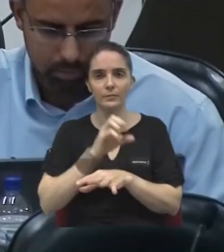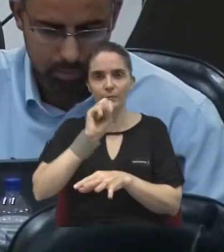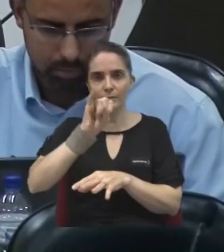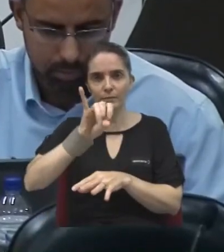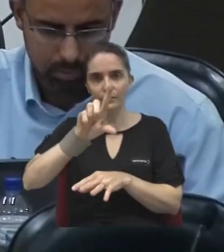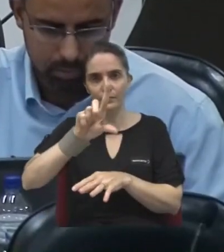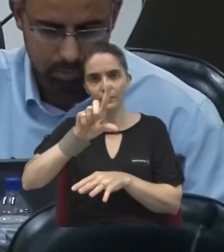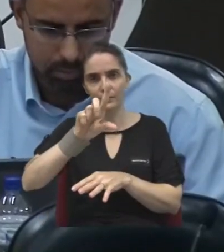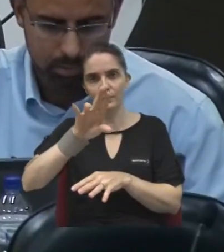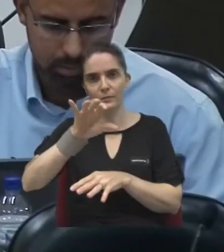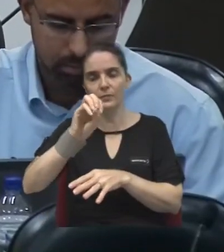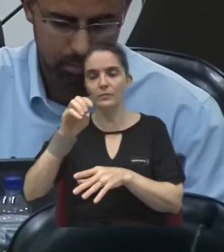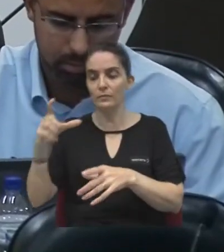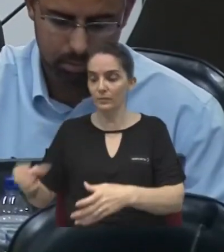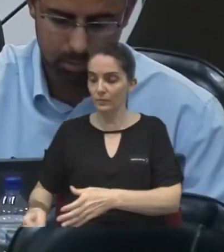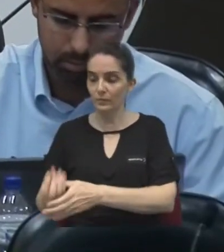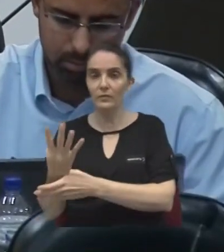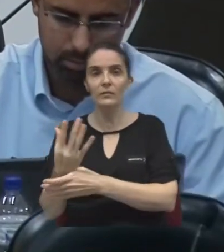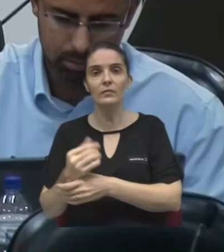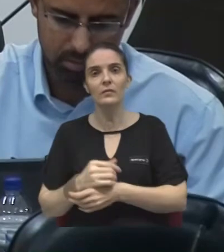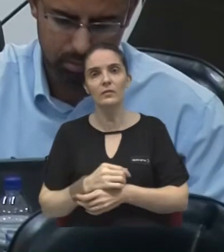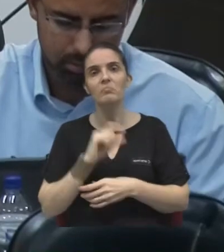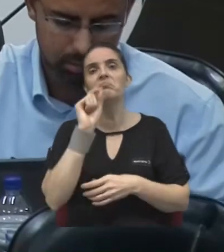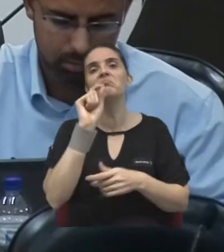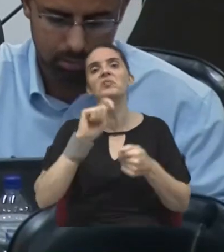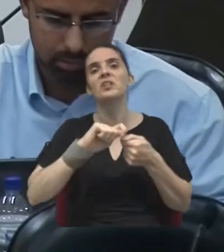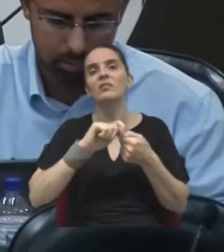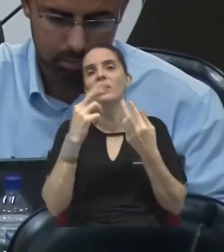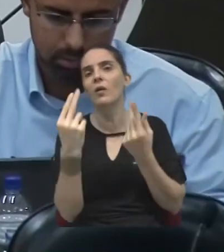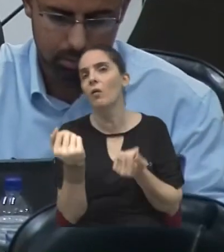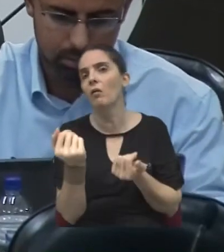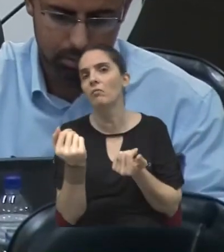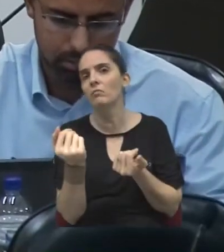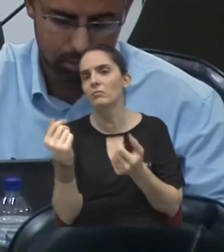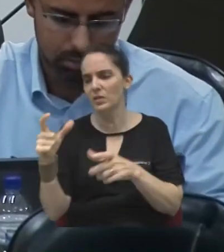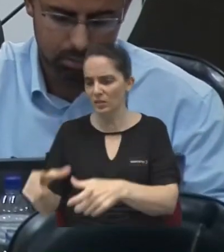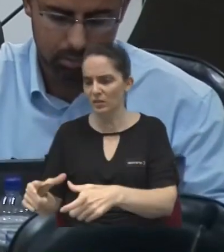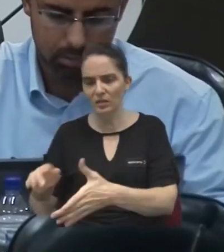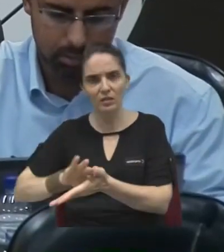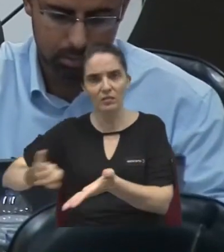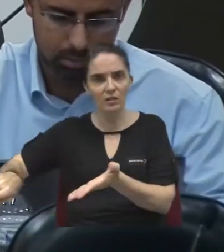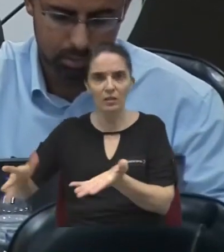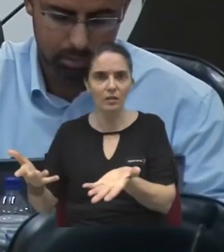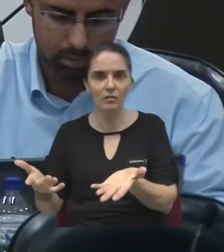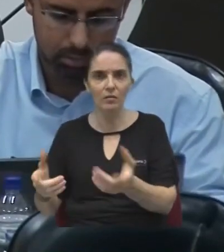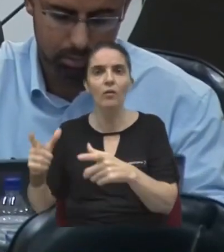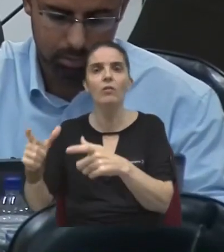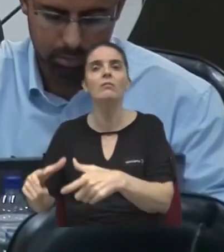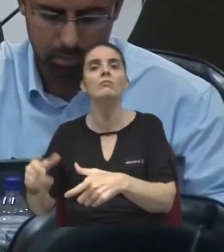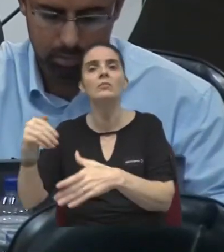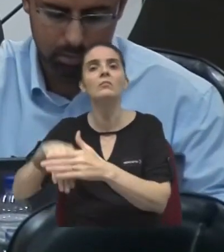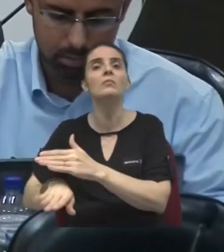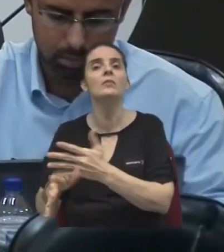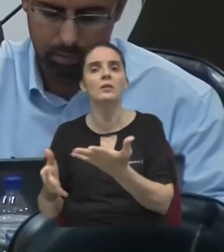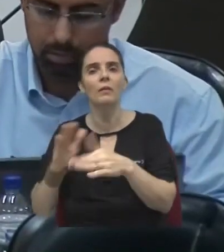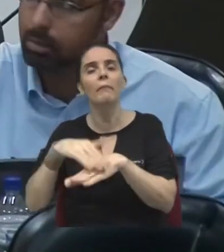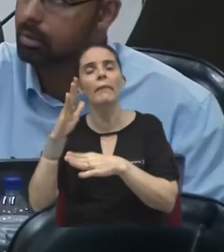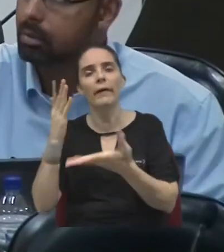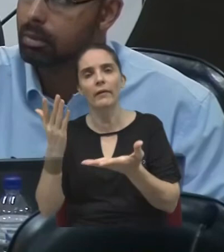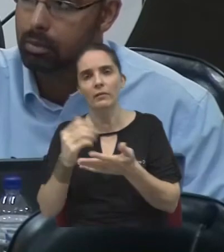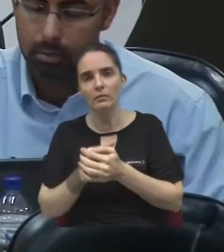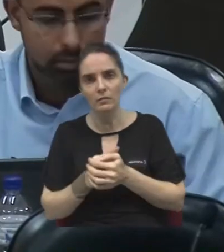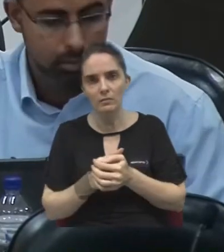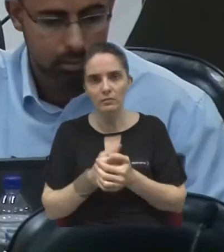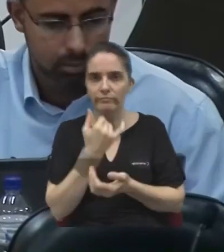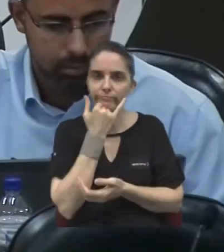quem mais fez alguma coisa nesse sentido? O que tem ainda vai tirar, ainda daqui a pouco vão colocar o que mais lá dentro? Então, me perdoe o secretário,